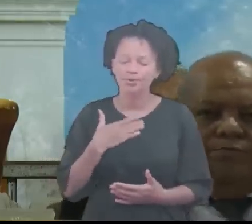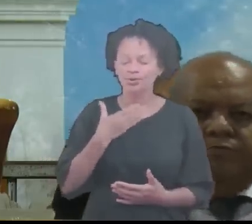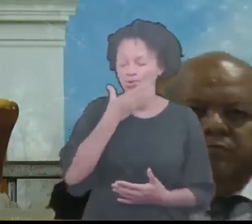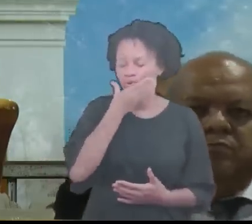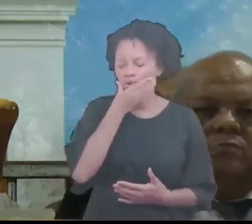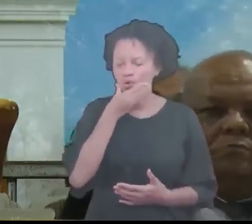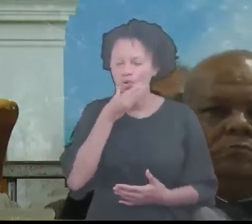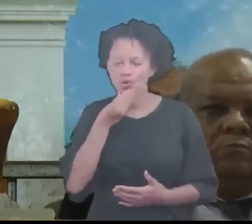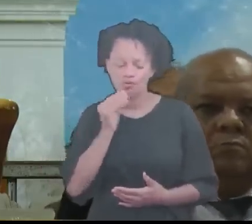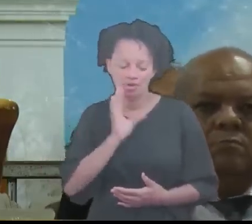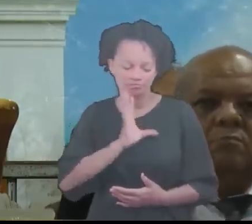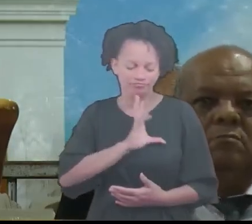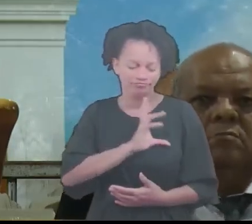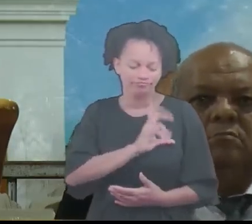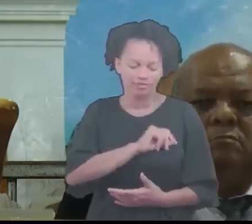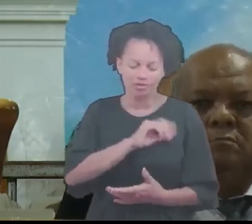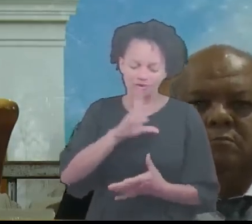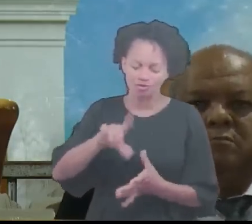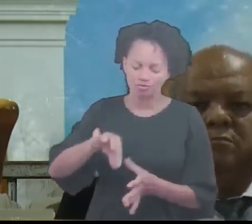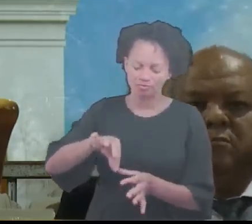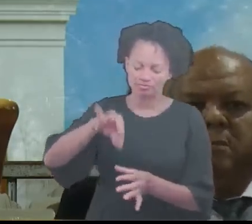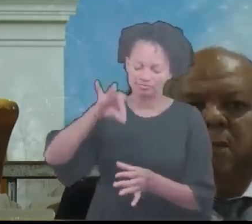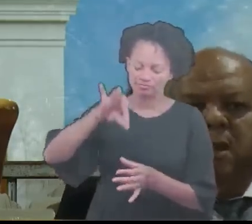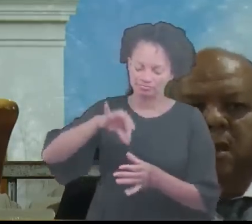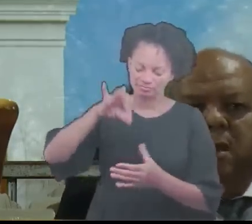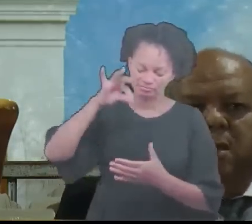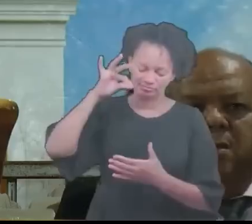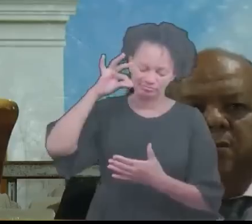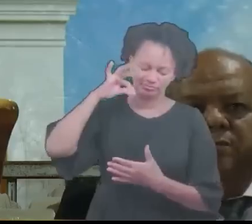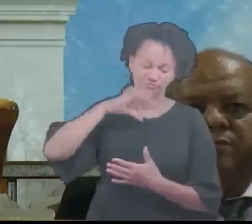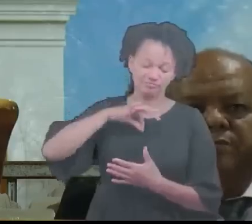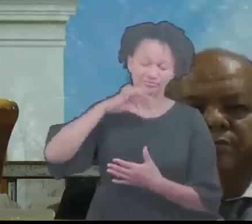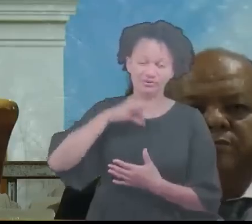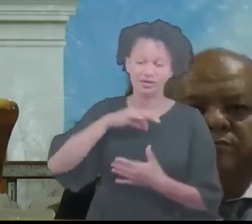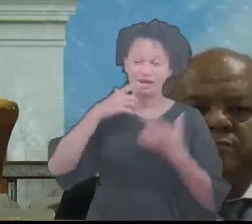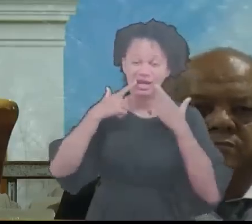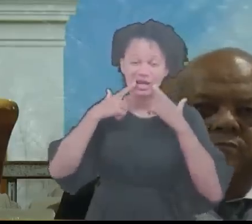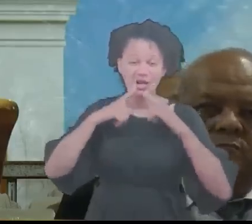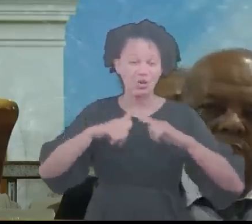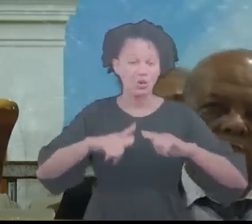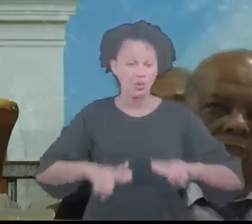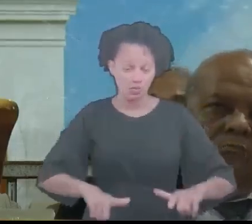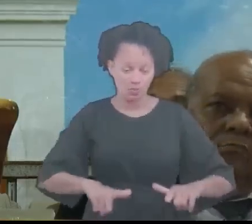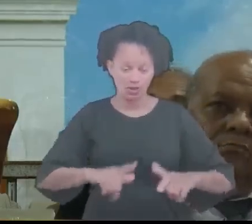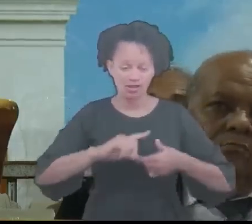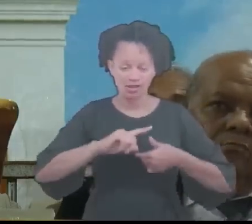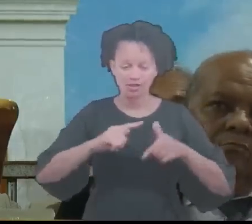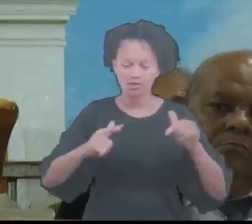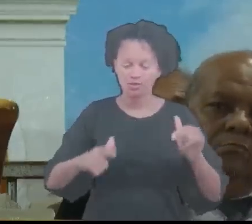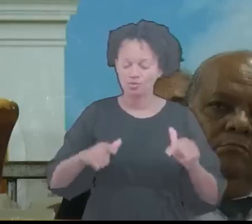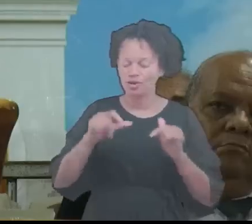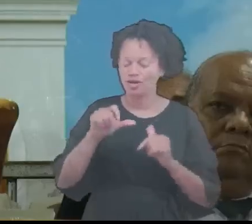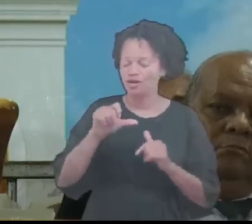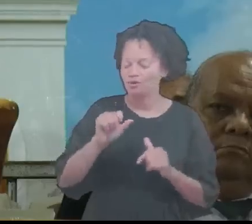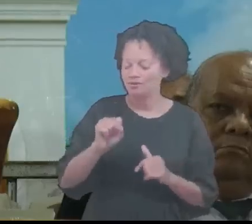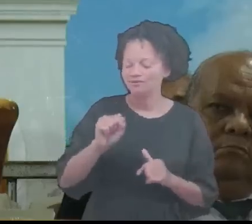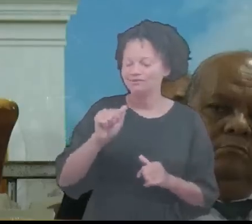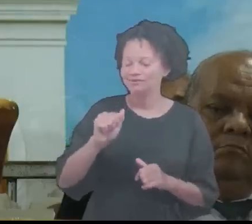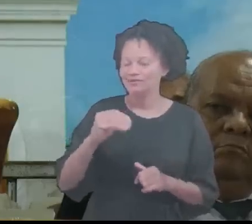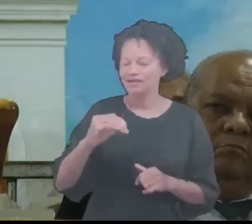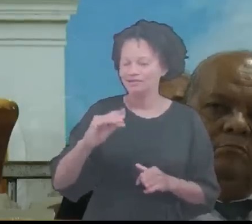mim um saquitel, ou vamos dizer, na linguagem moderna, um sachê de mirra